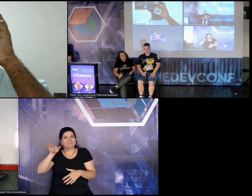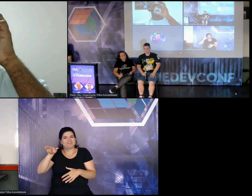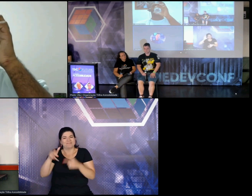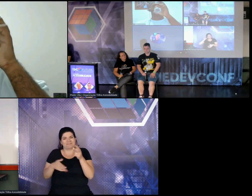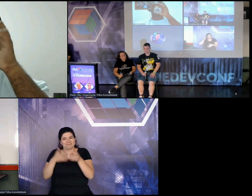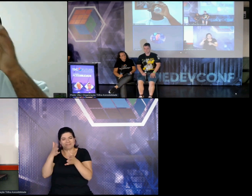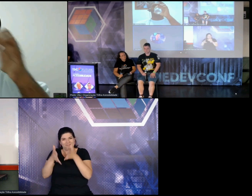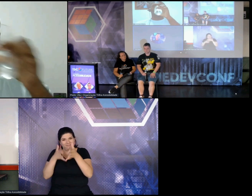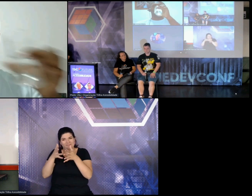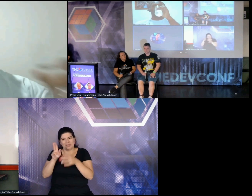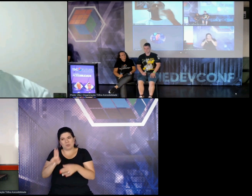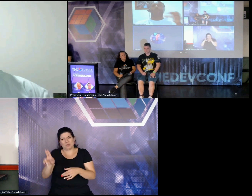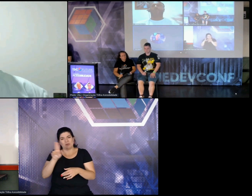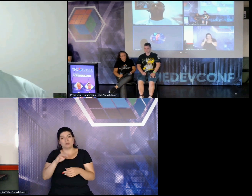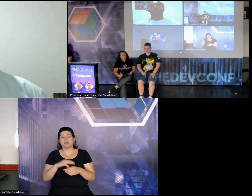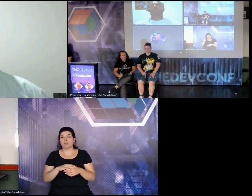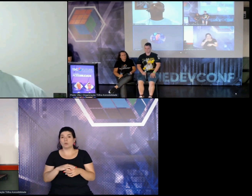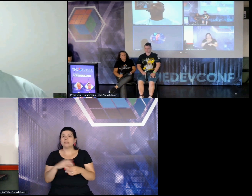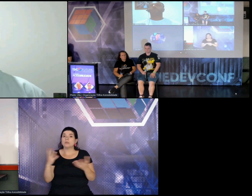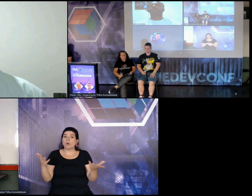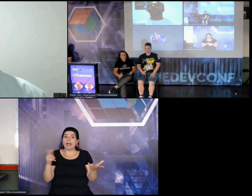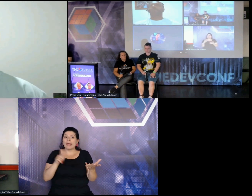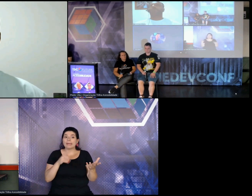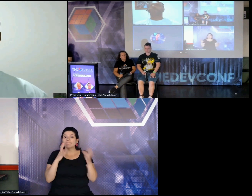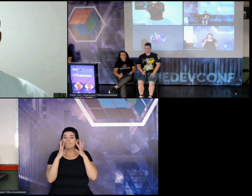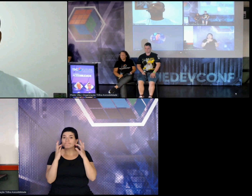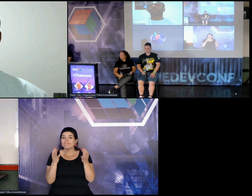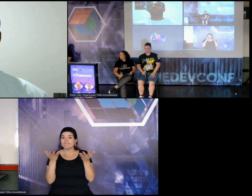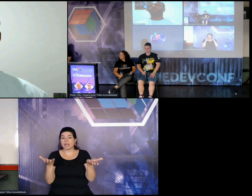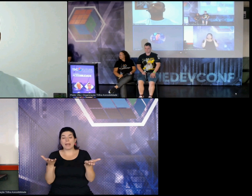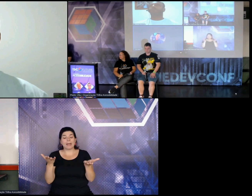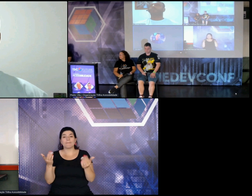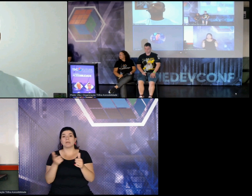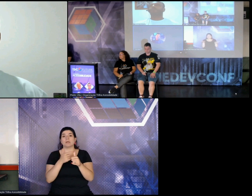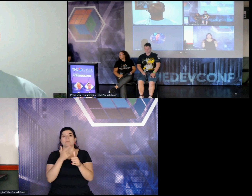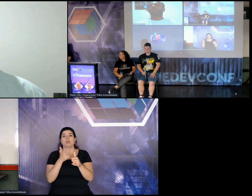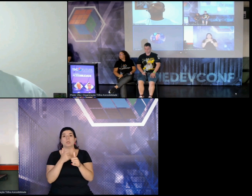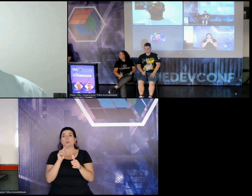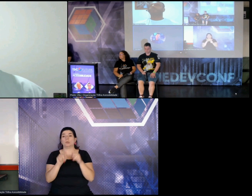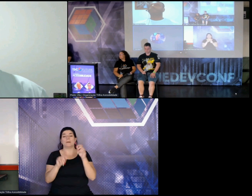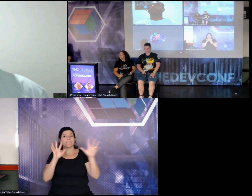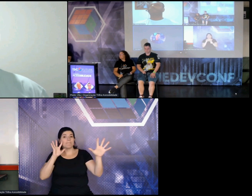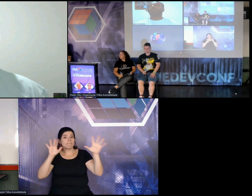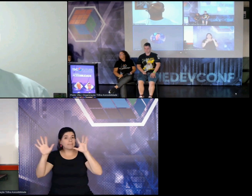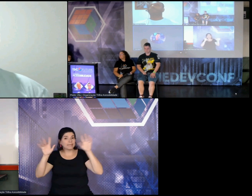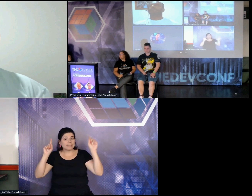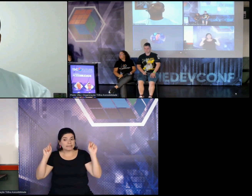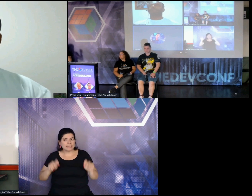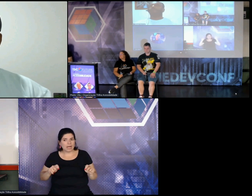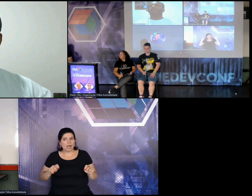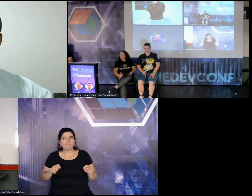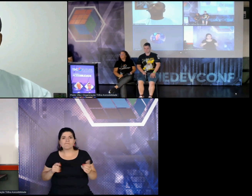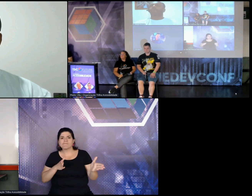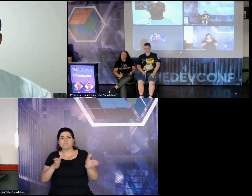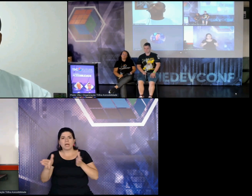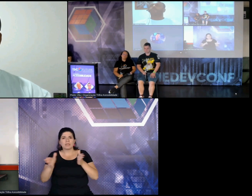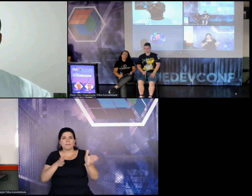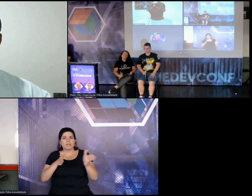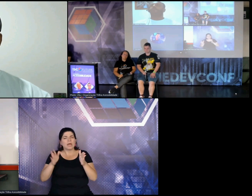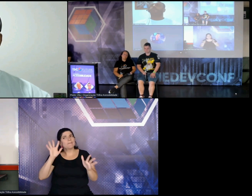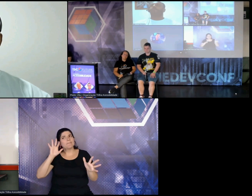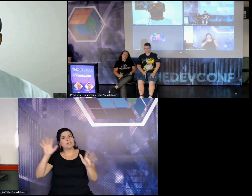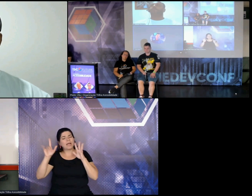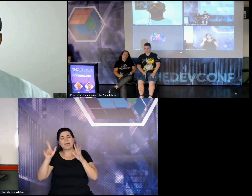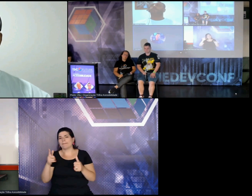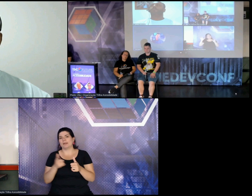primeiro passo para que a gente consiga construir essa cultura de pensar em acessibilidade, né? E